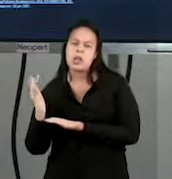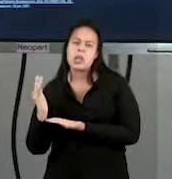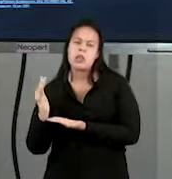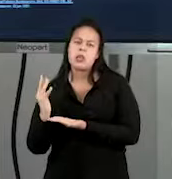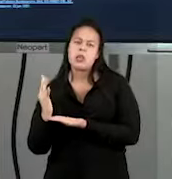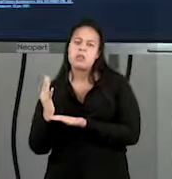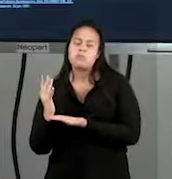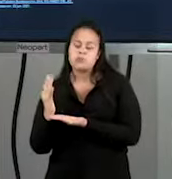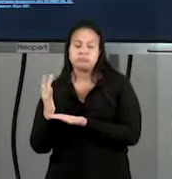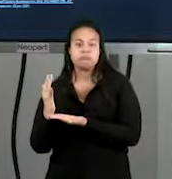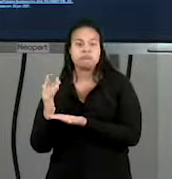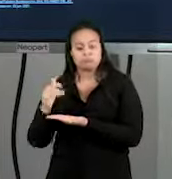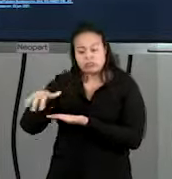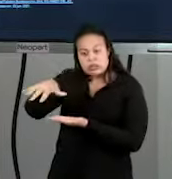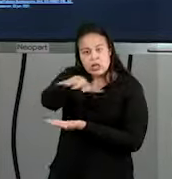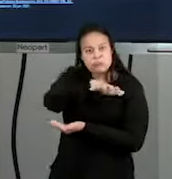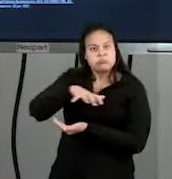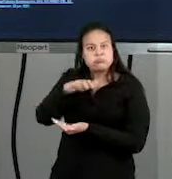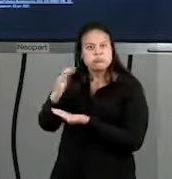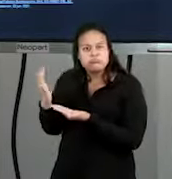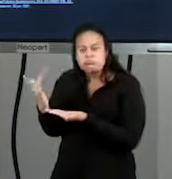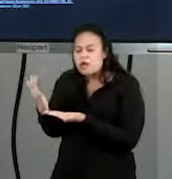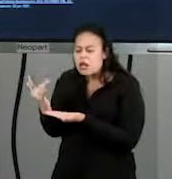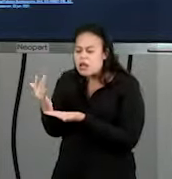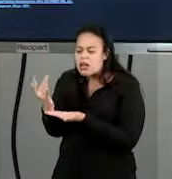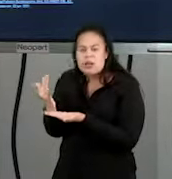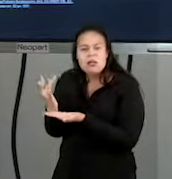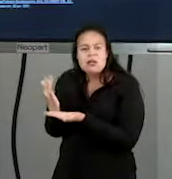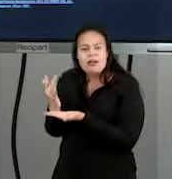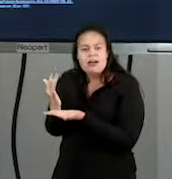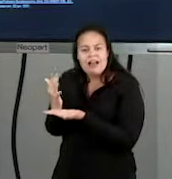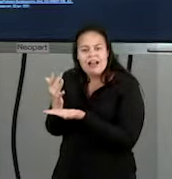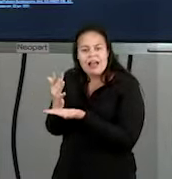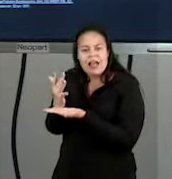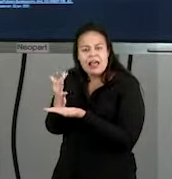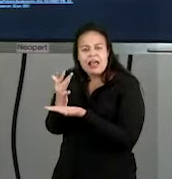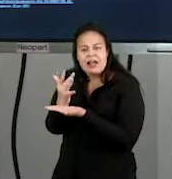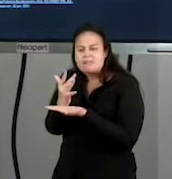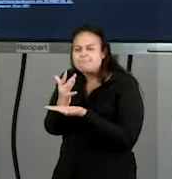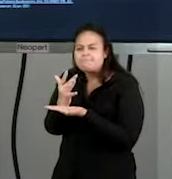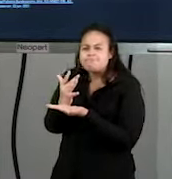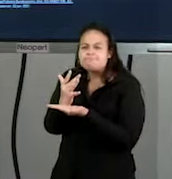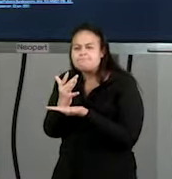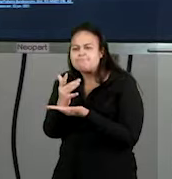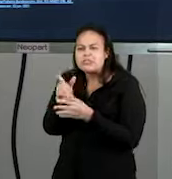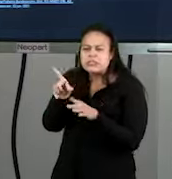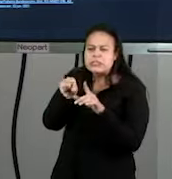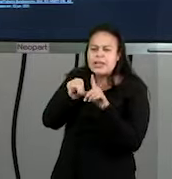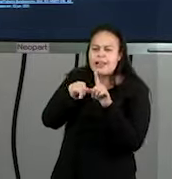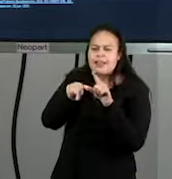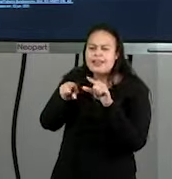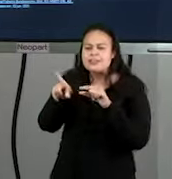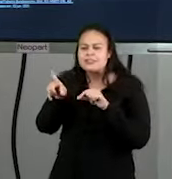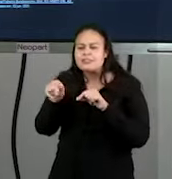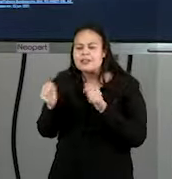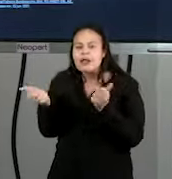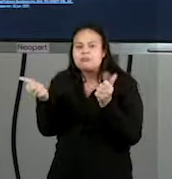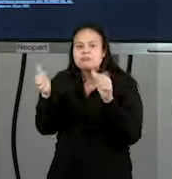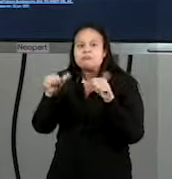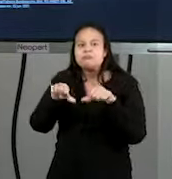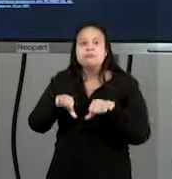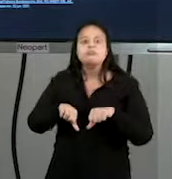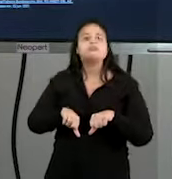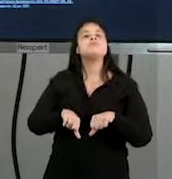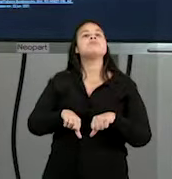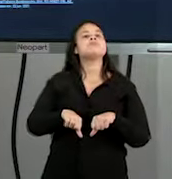concentração, onde eles vão ali ser selecionados para um fim. E esse fim